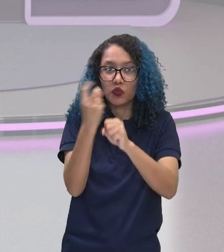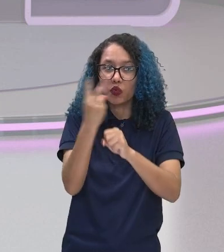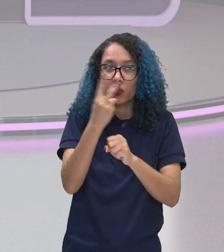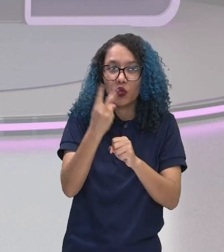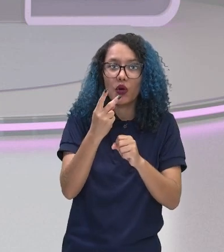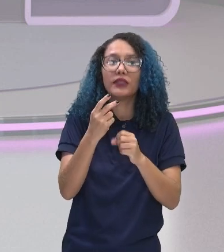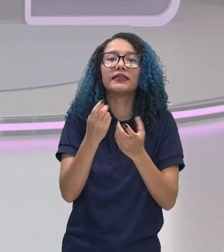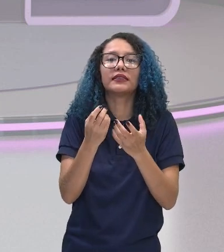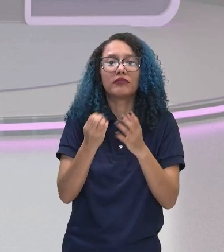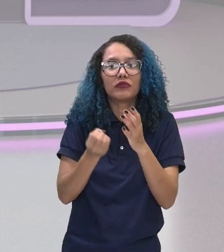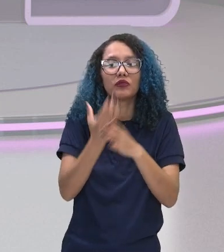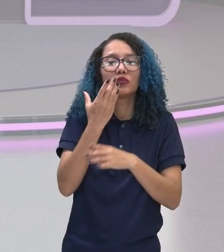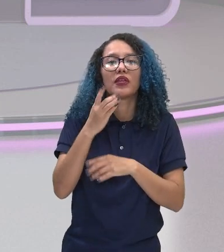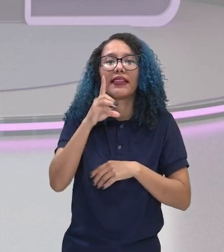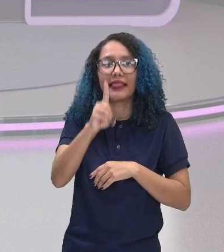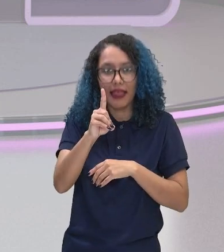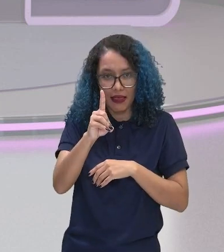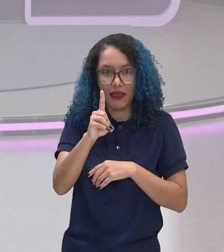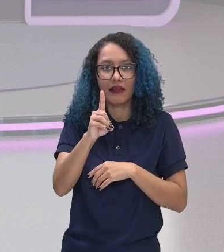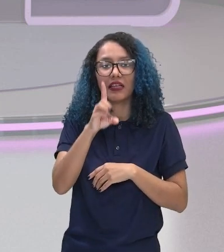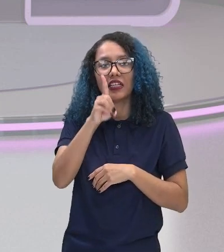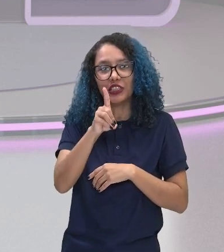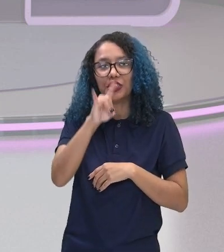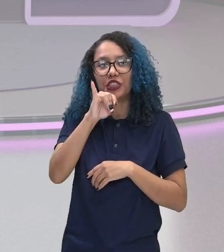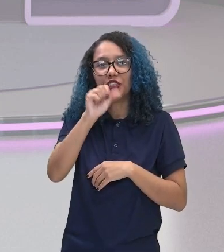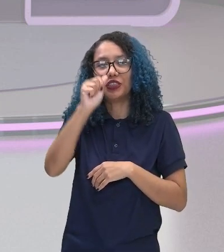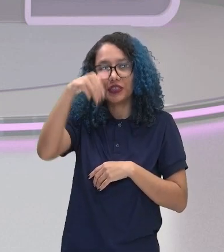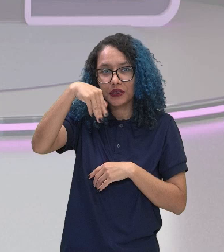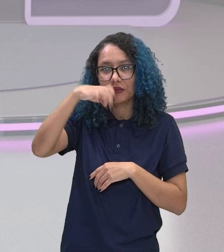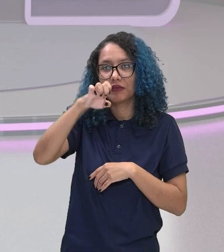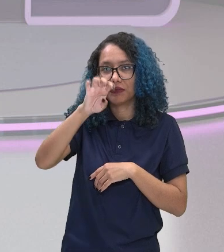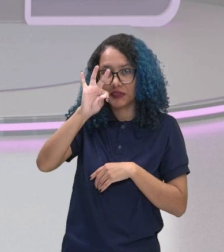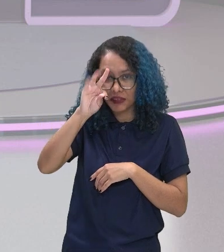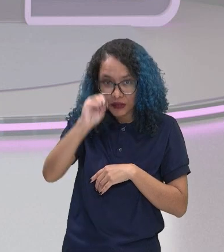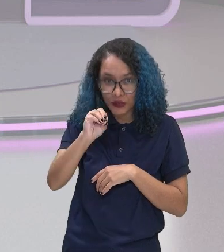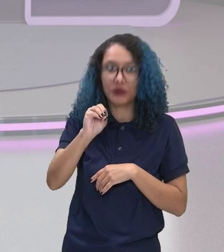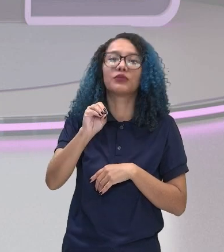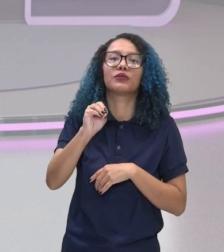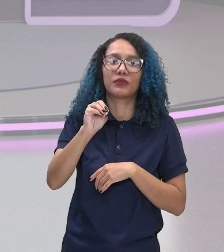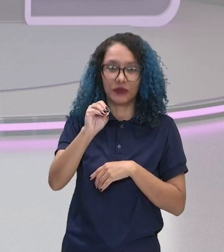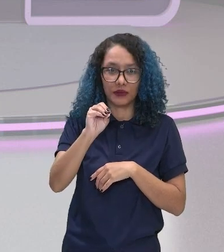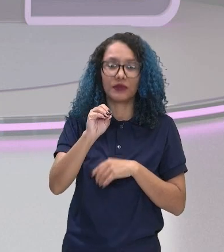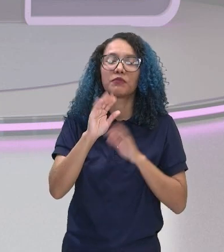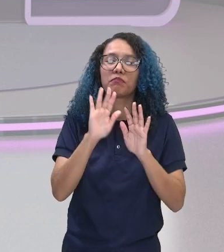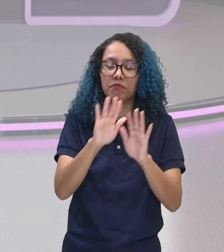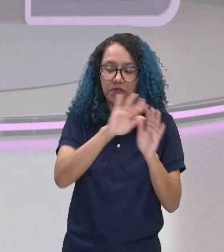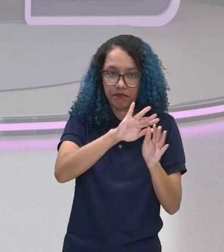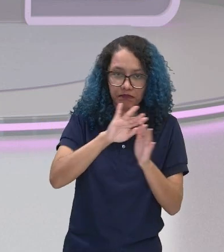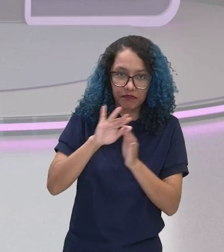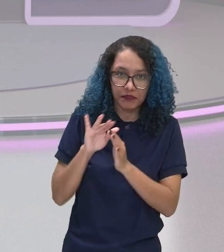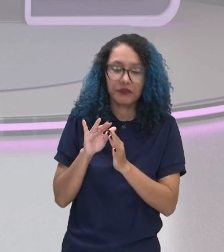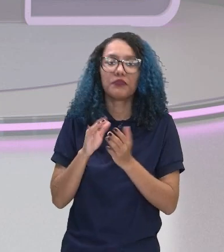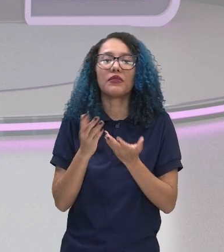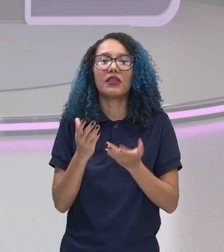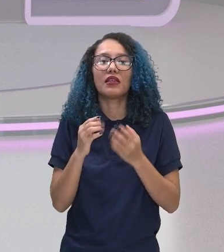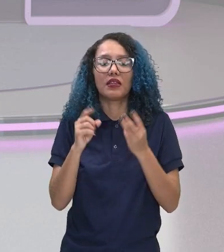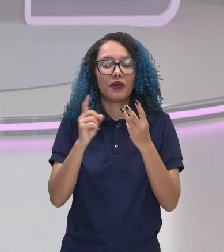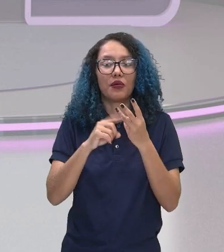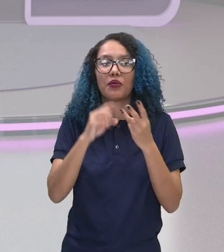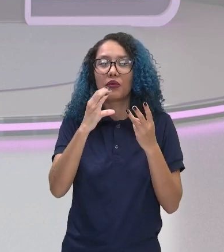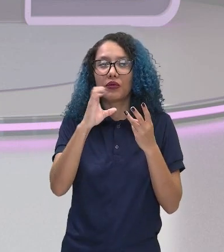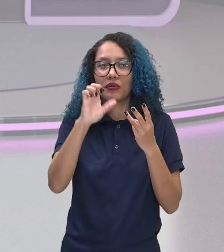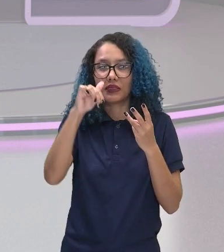aí pela letra D. Tudo bem? Bom, finalizando aqui a nossa interpretação aqui da nossa imagem, o centro é o ponto que está no centro